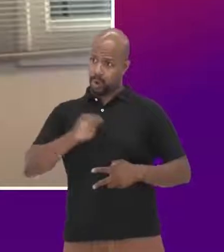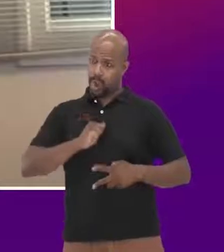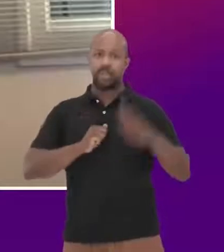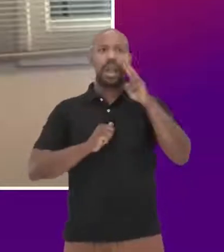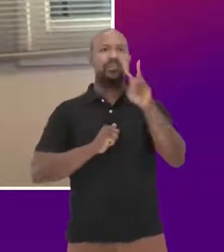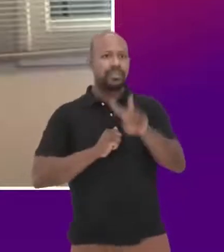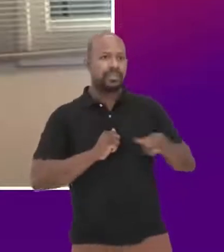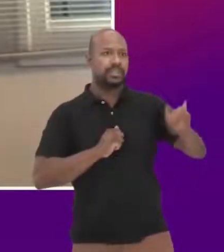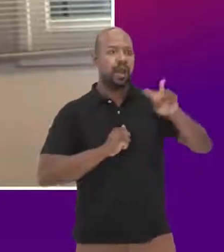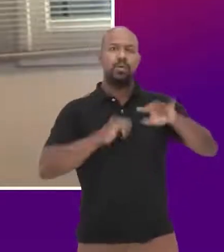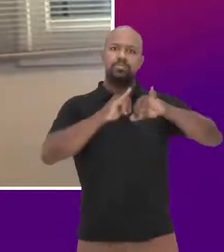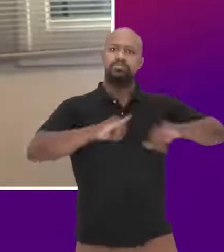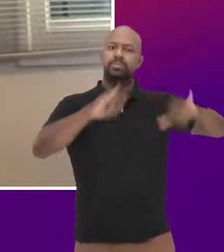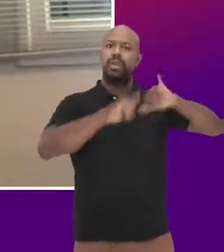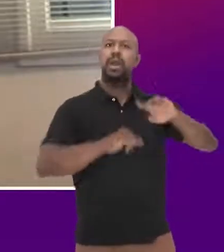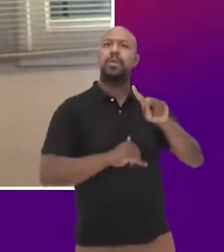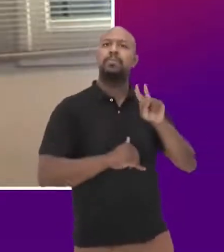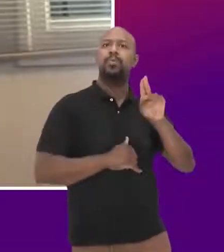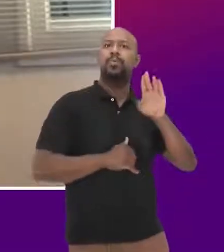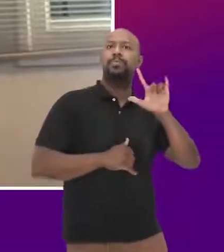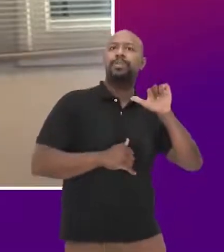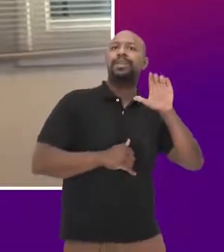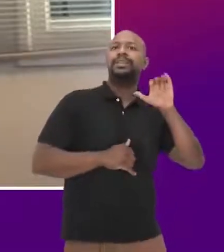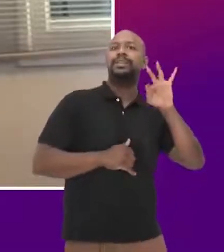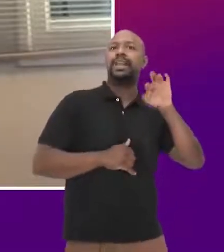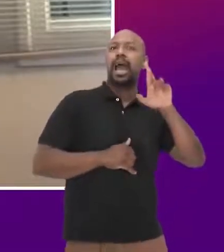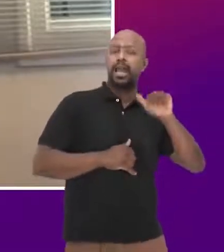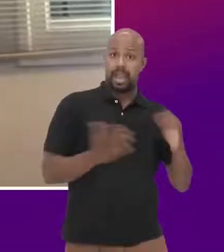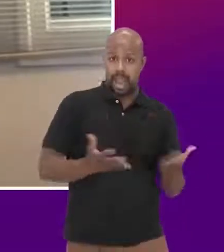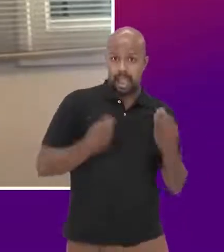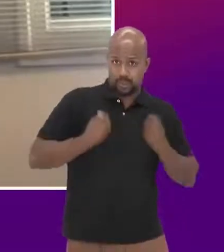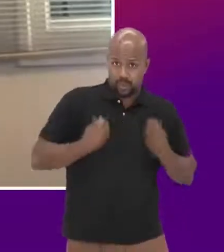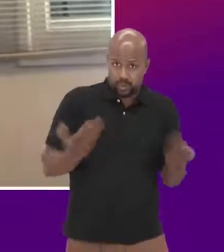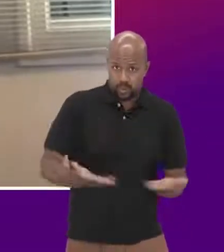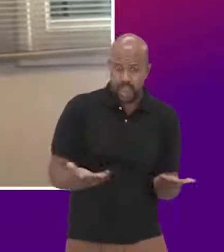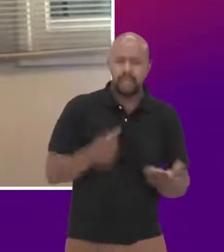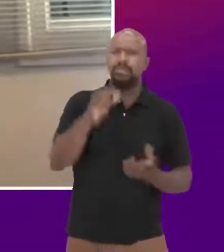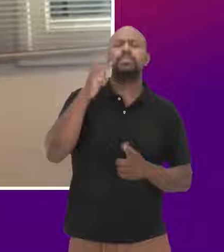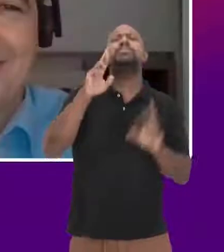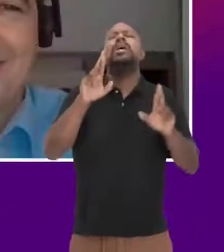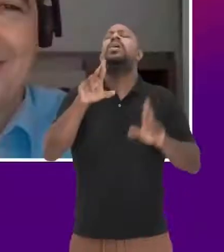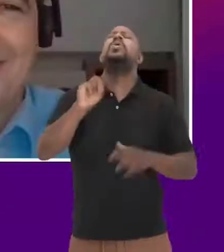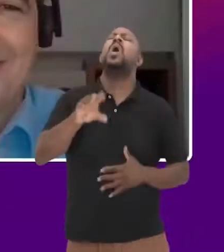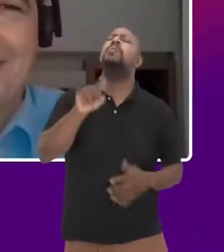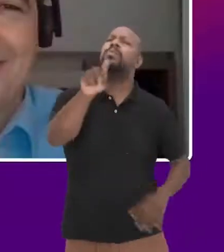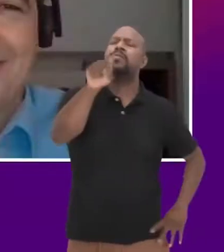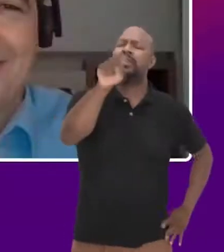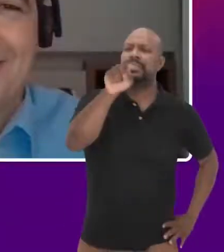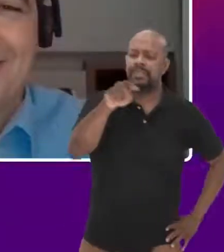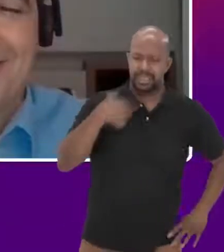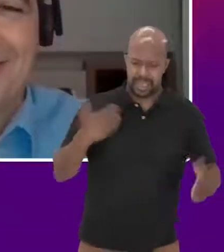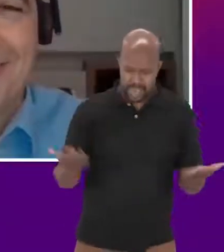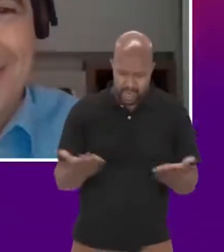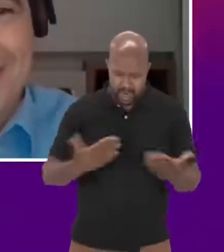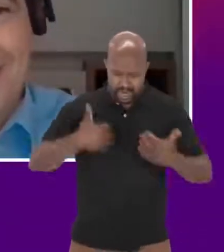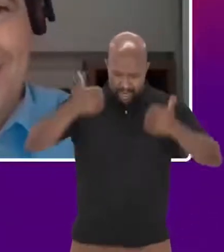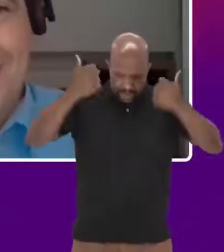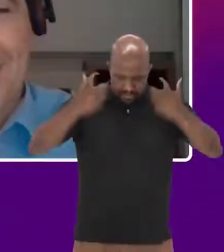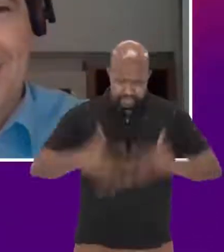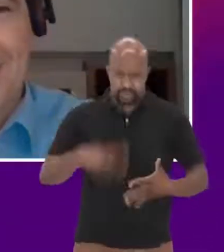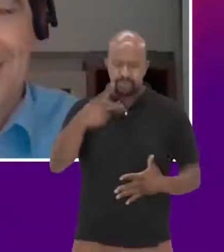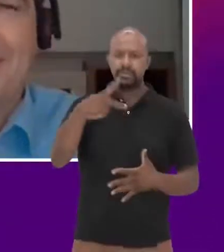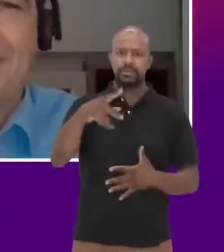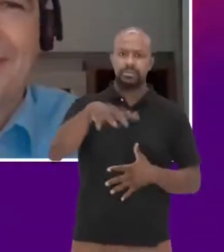uma visão publicitária da situação atual e do que nós podemos esperar, como é que você coloca